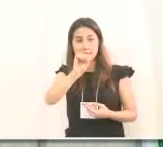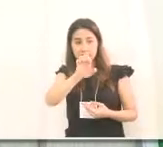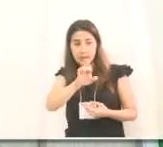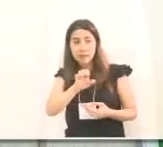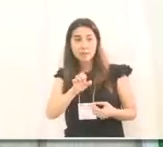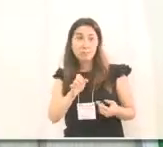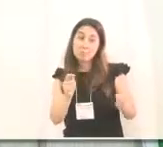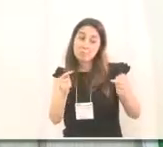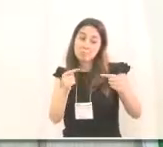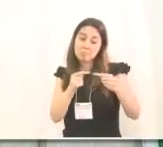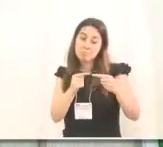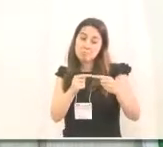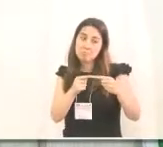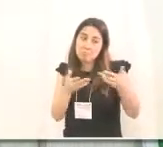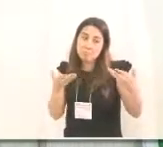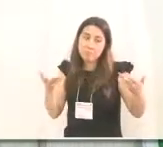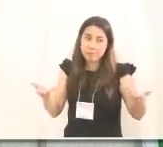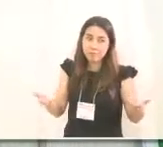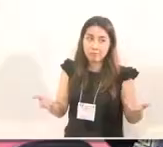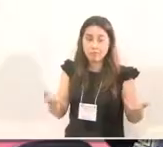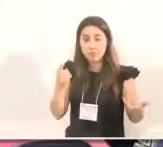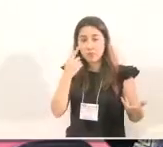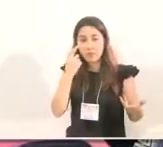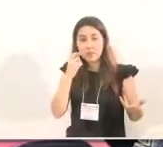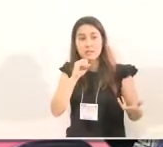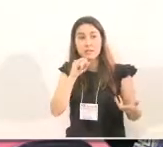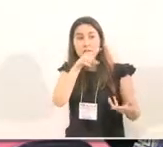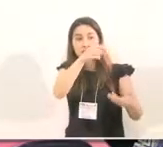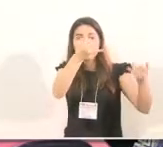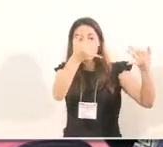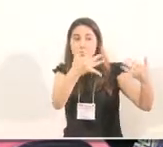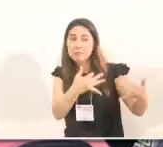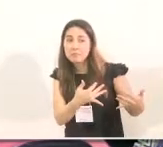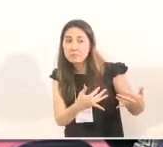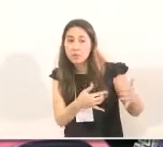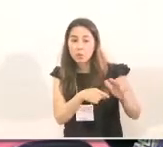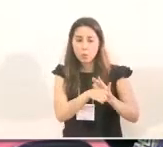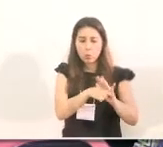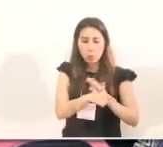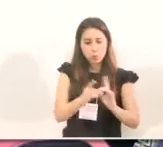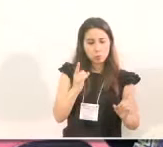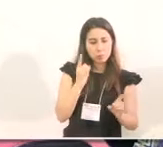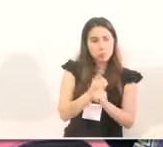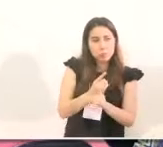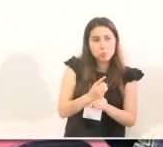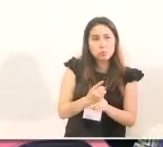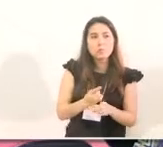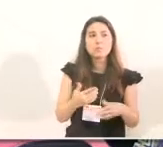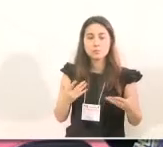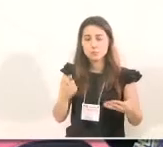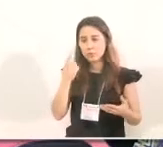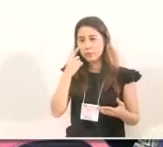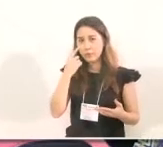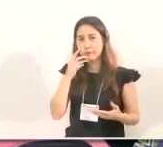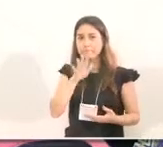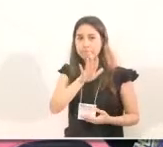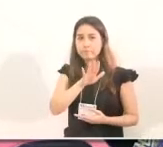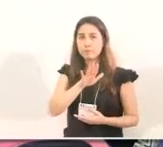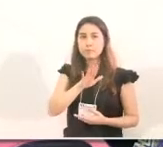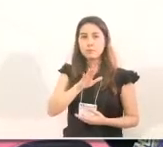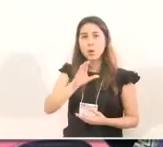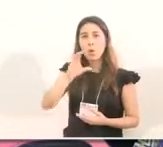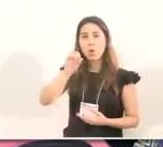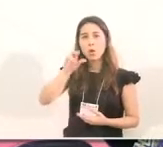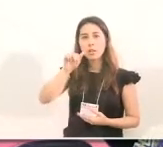tenha sido um laboratório deles para trabalhar essa questão do emigrante bom é o coronel joaquim